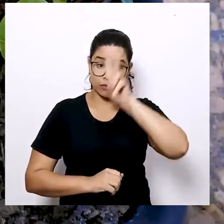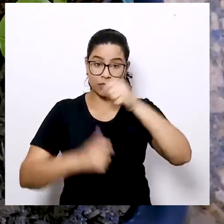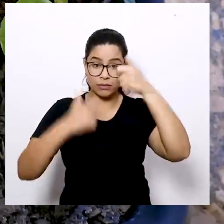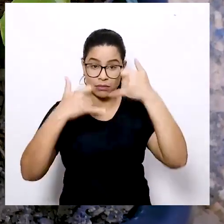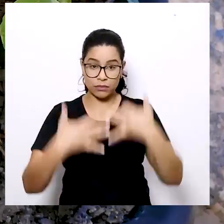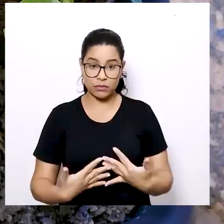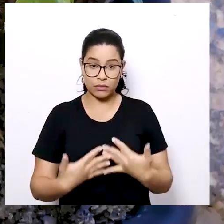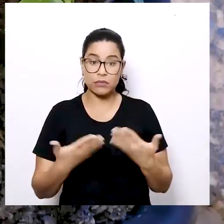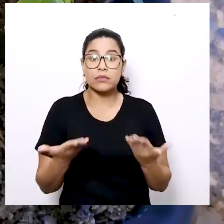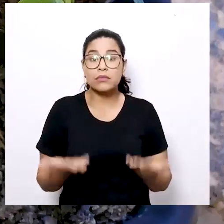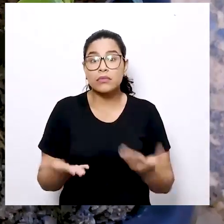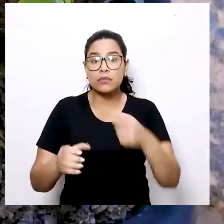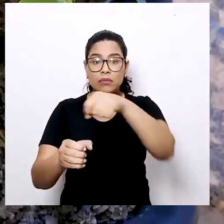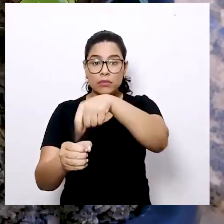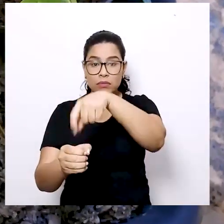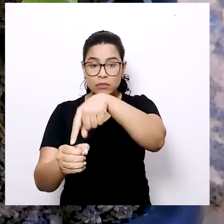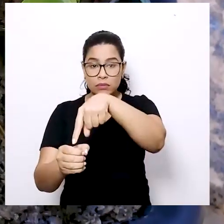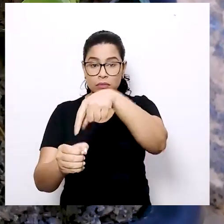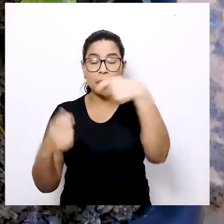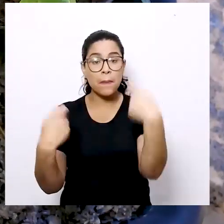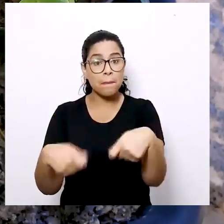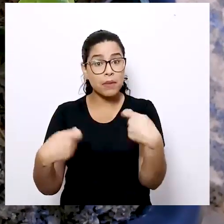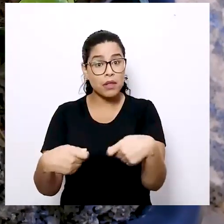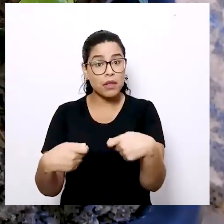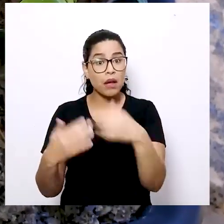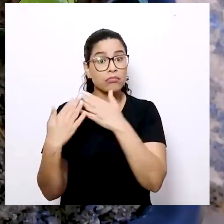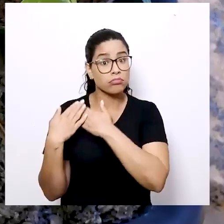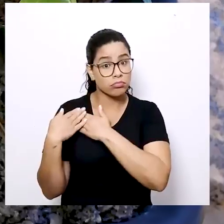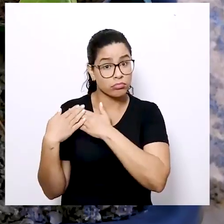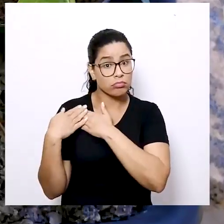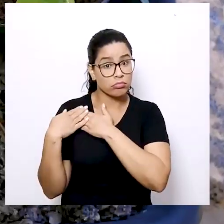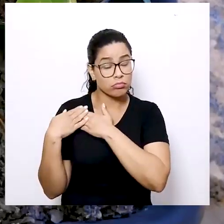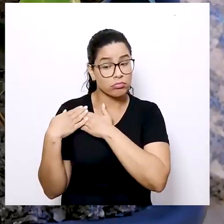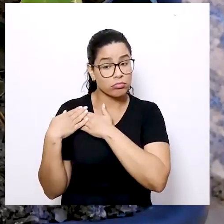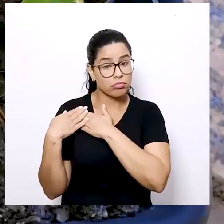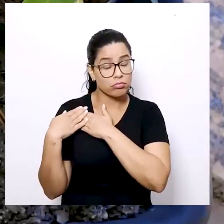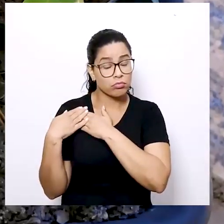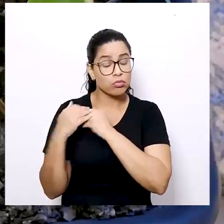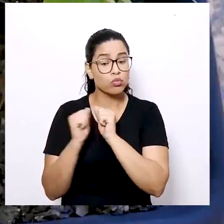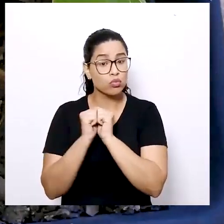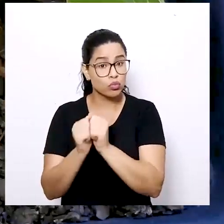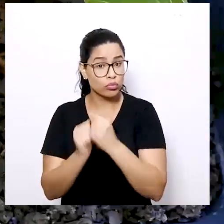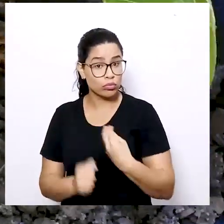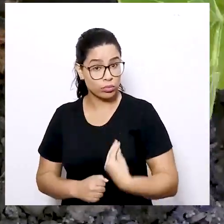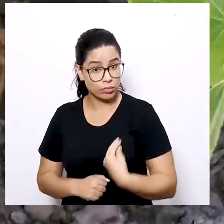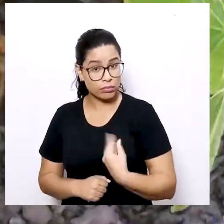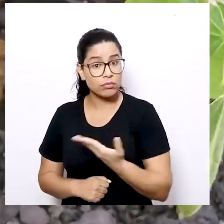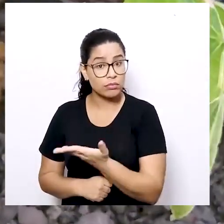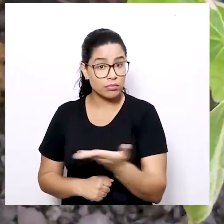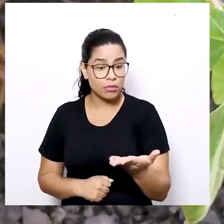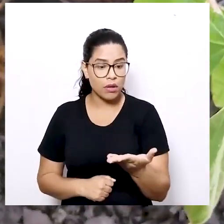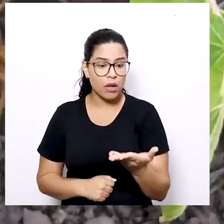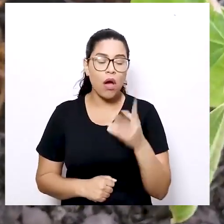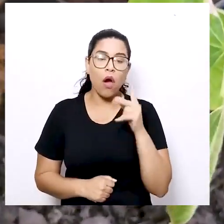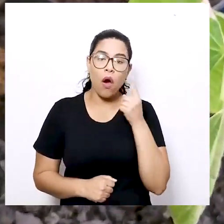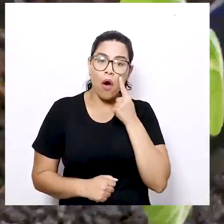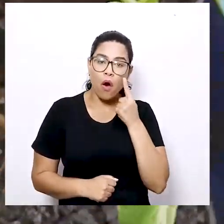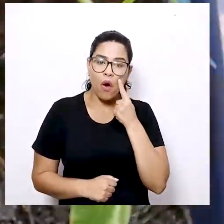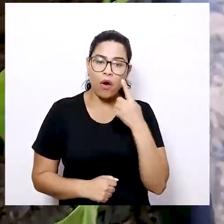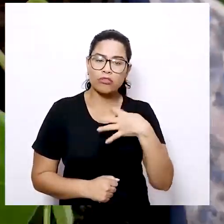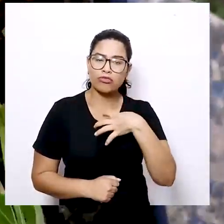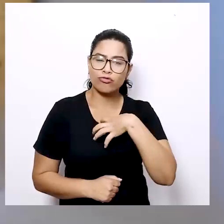gente coloca uma semente para germinar, a gente tem um compromisso com a vida? Pois é, olha só como estão os nossos